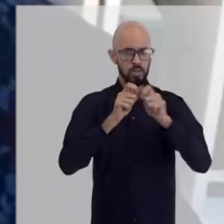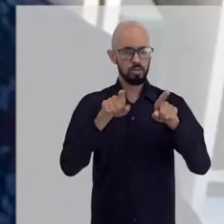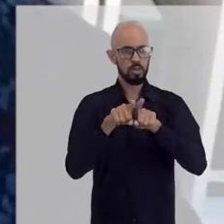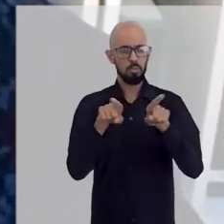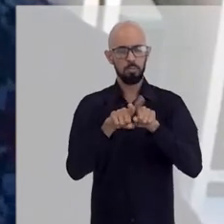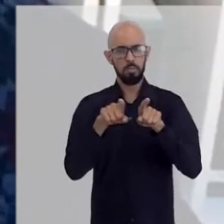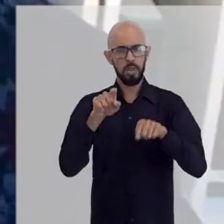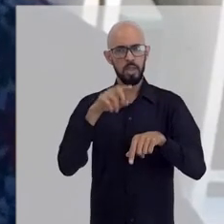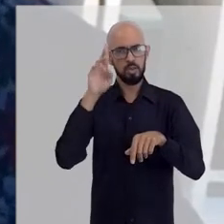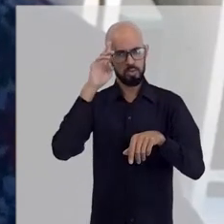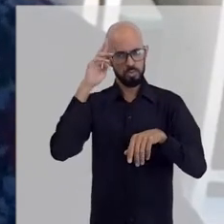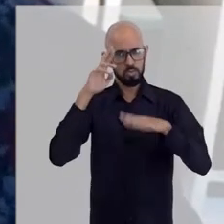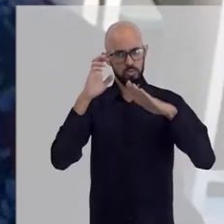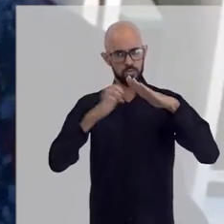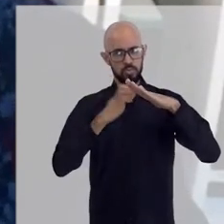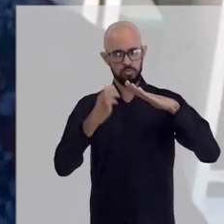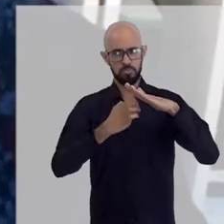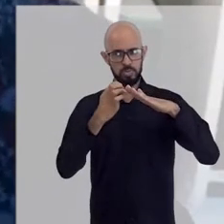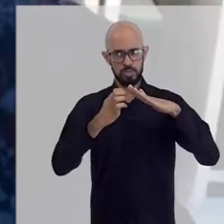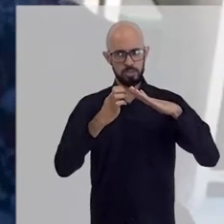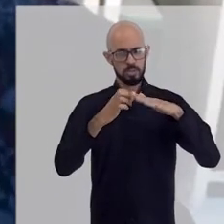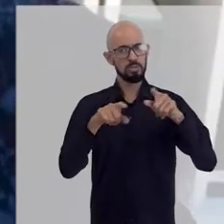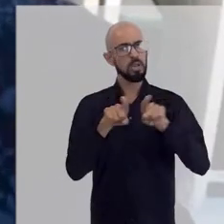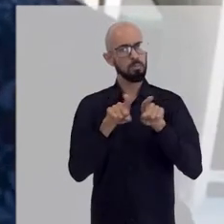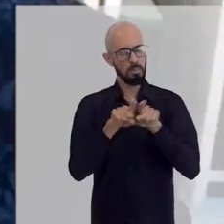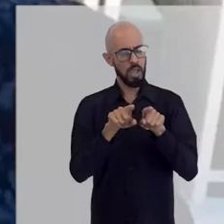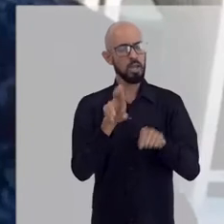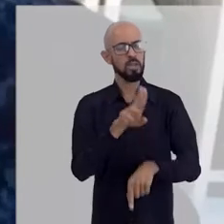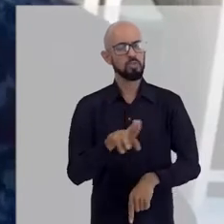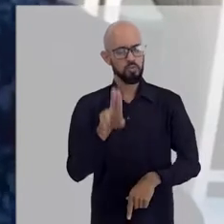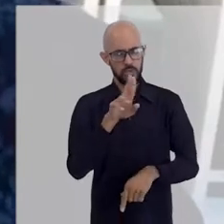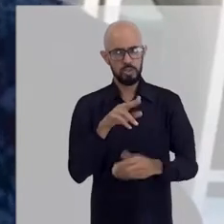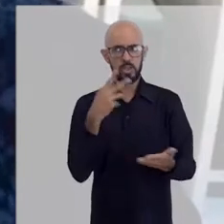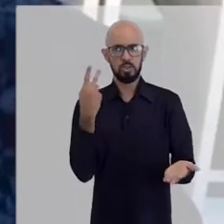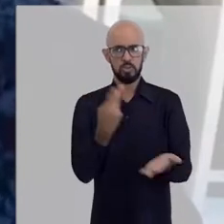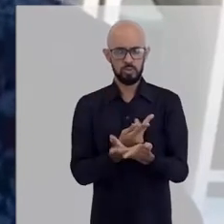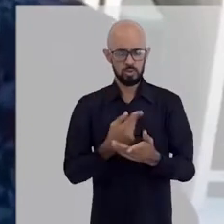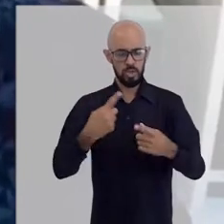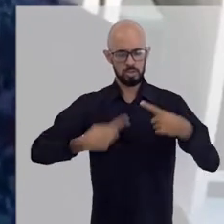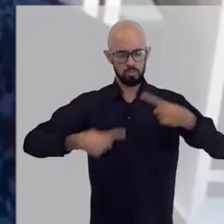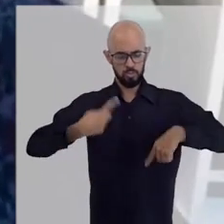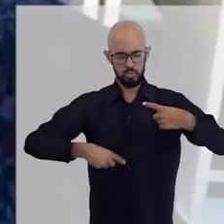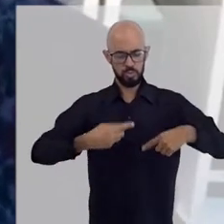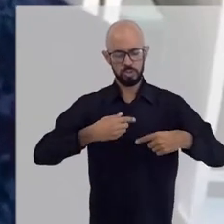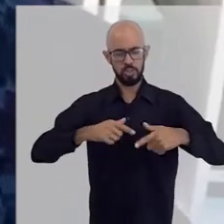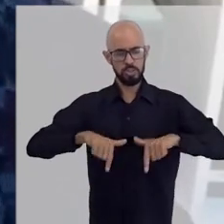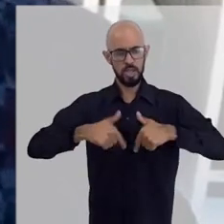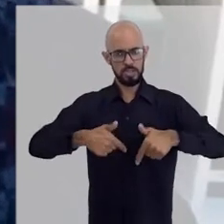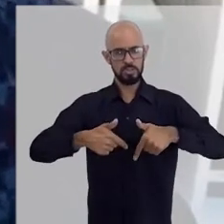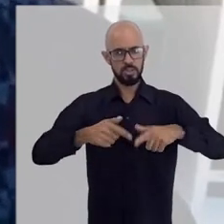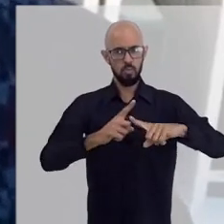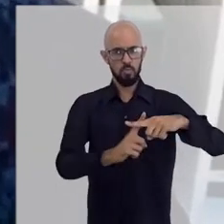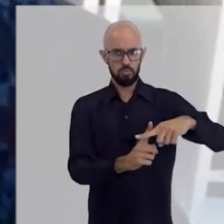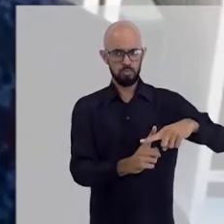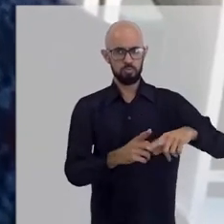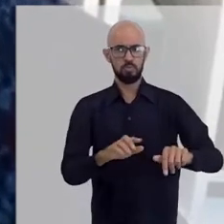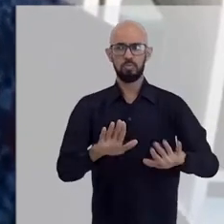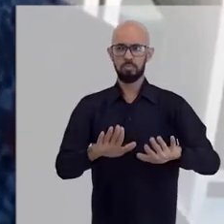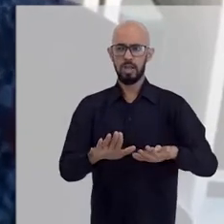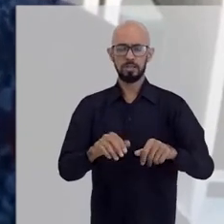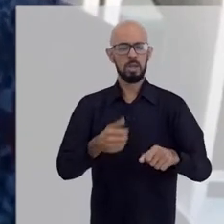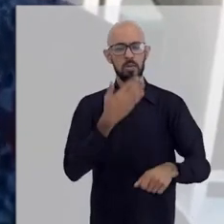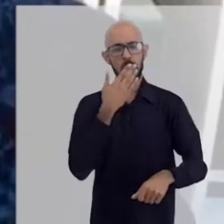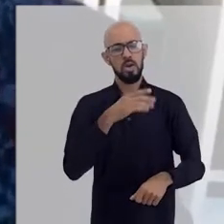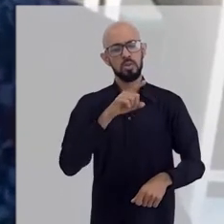na área empresarial. Claro que nas universidades nós tivemos a política de ação afirmativa, mas qual a sua